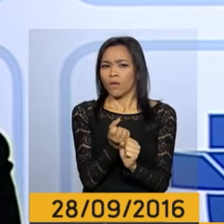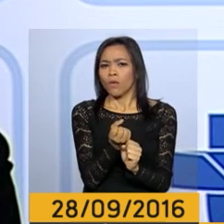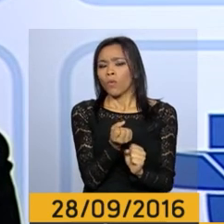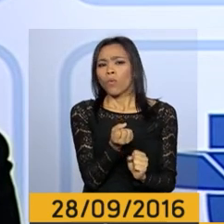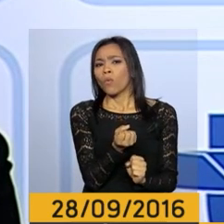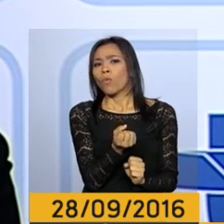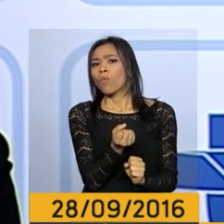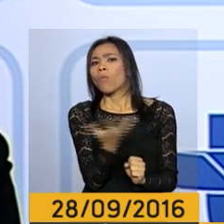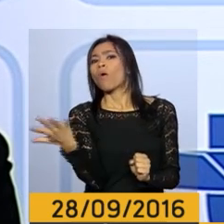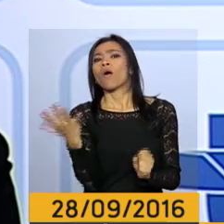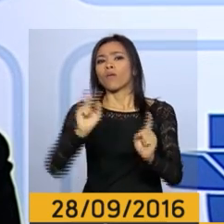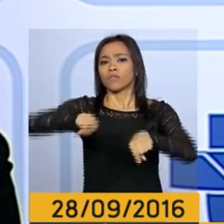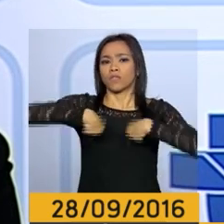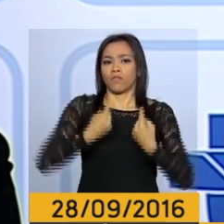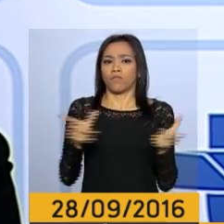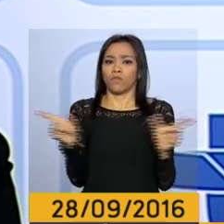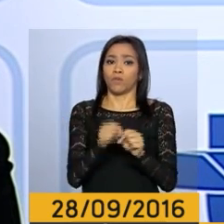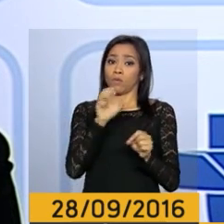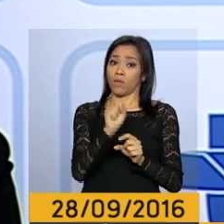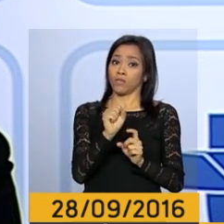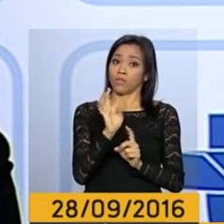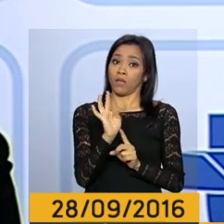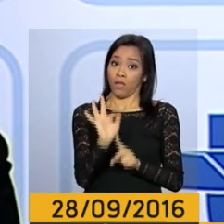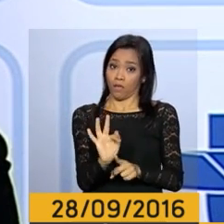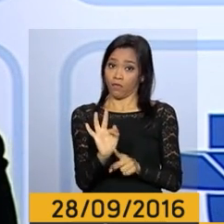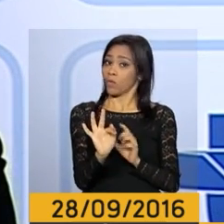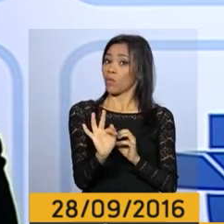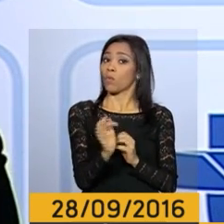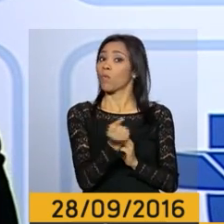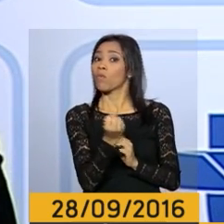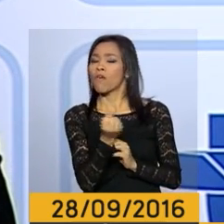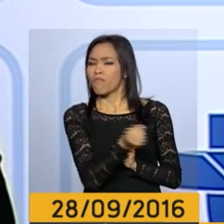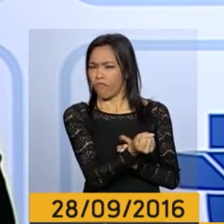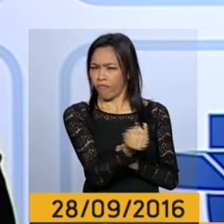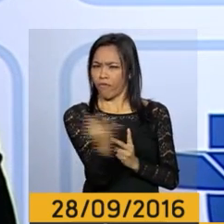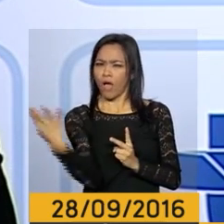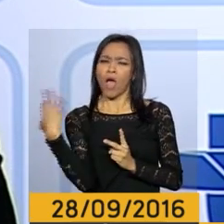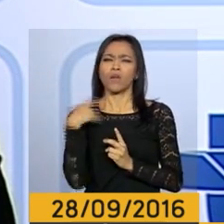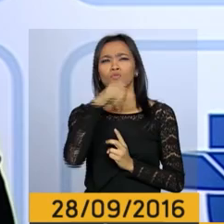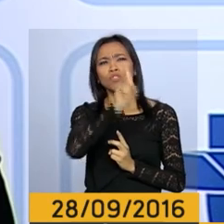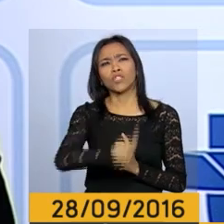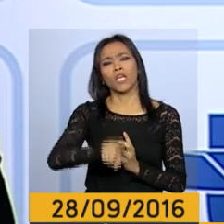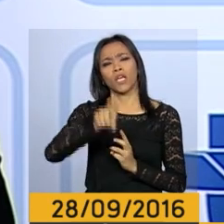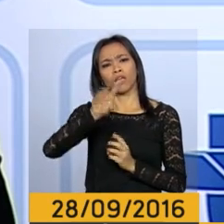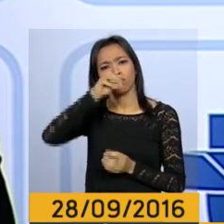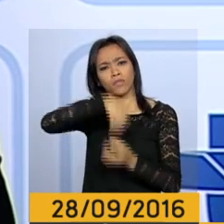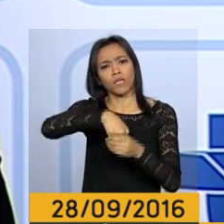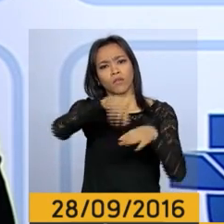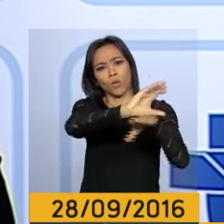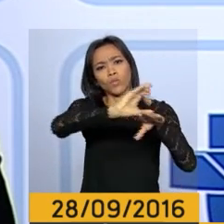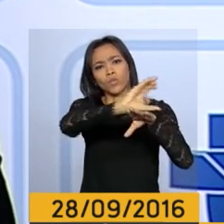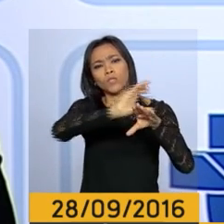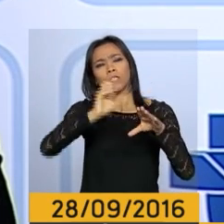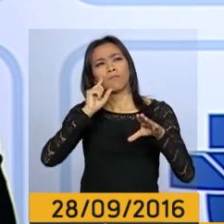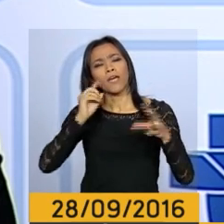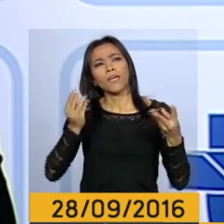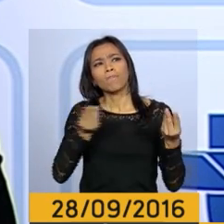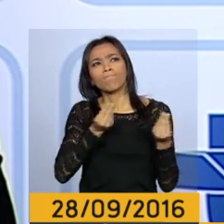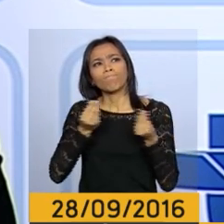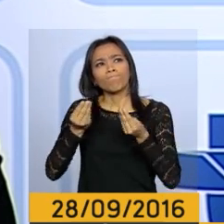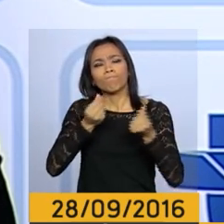do supremo tribunal federal é entre vários direitos constitucionais encontrar a harmonia